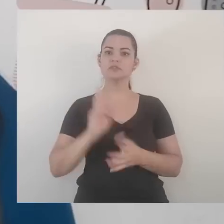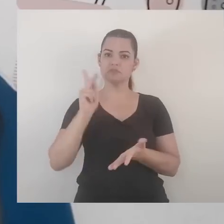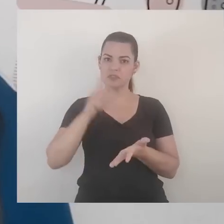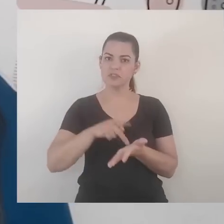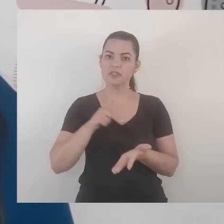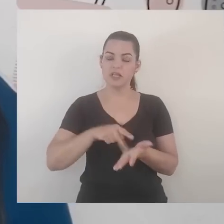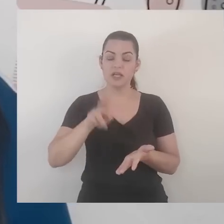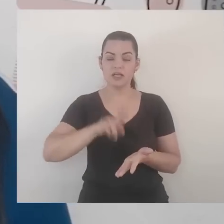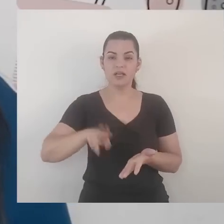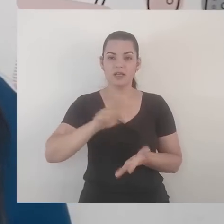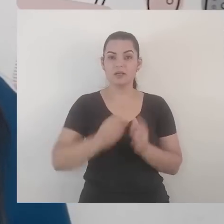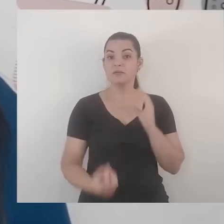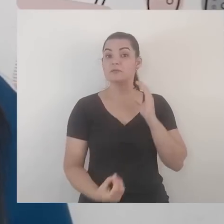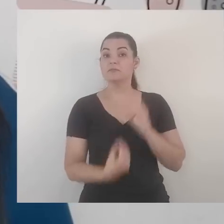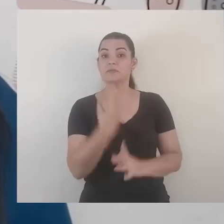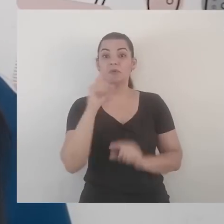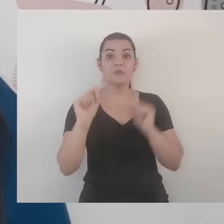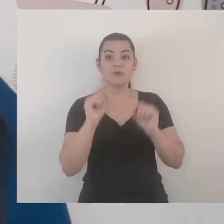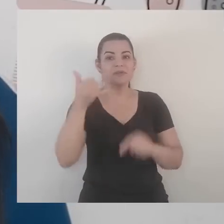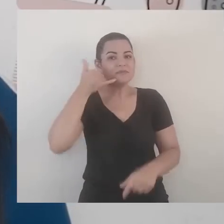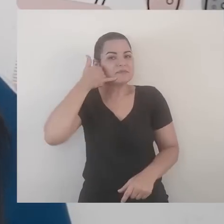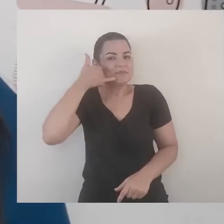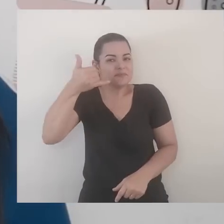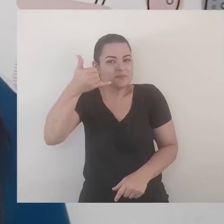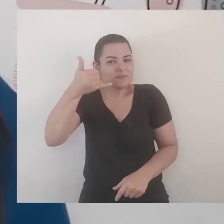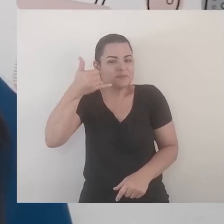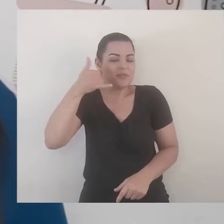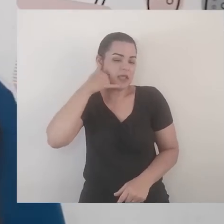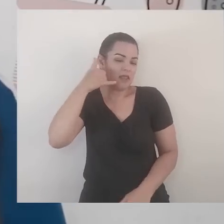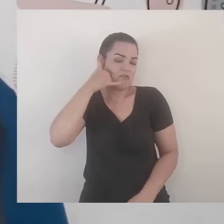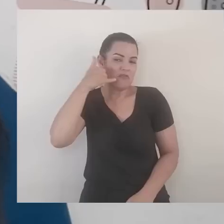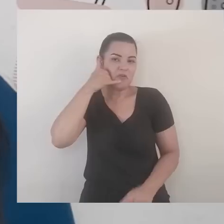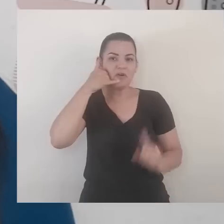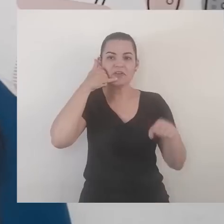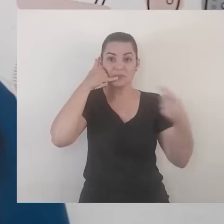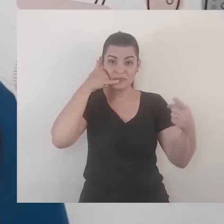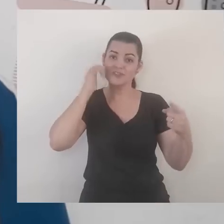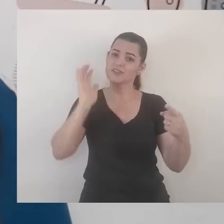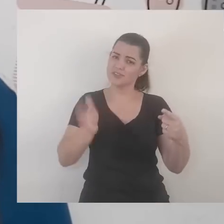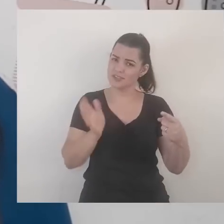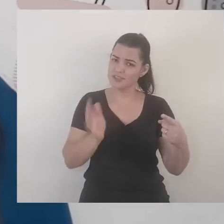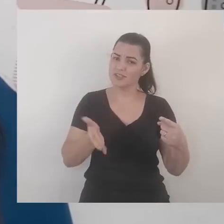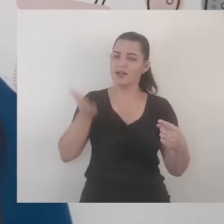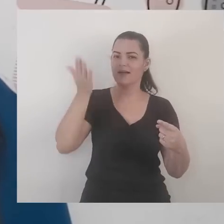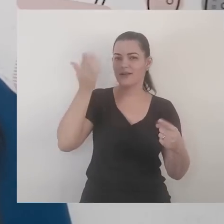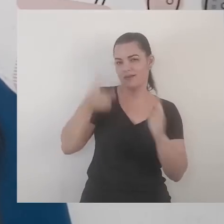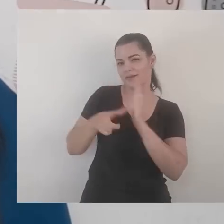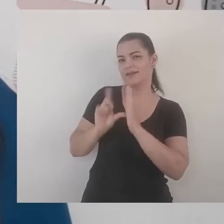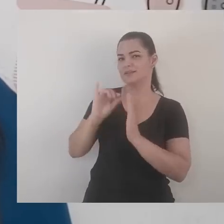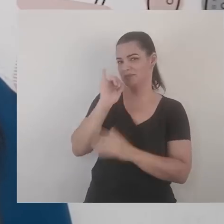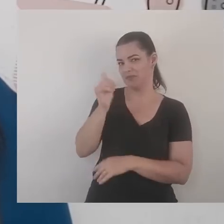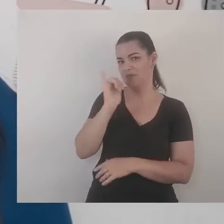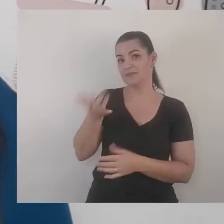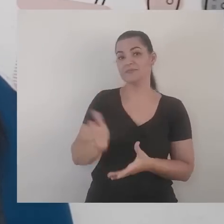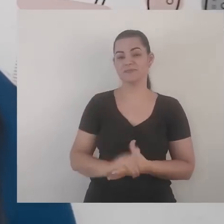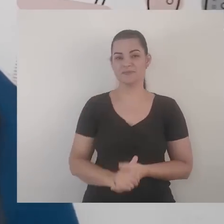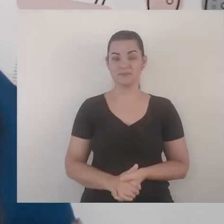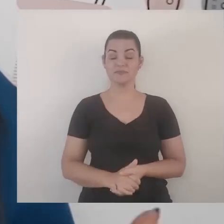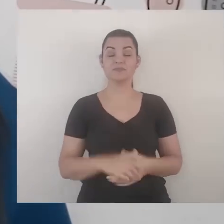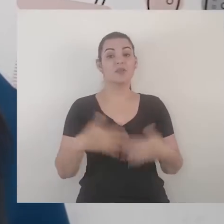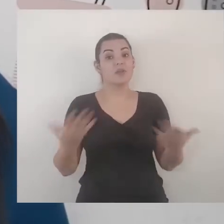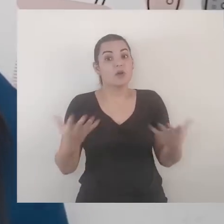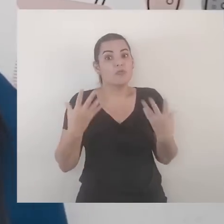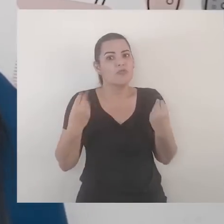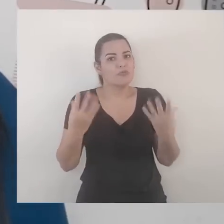útil depois para a invenção do telefone. A história que eu já te contei há alguns dias. Então